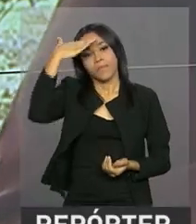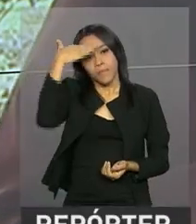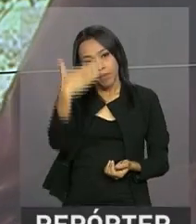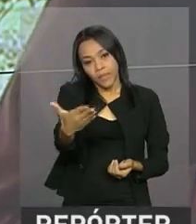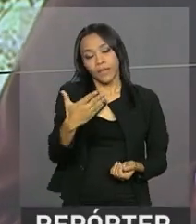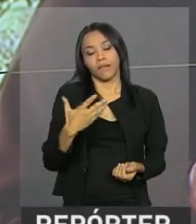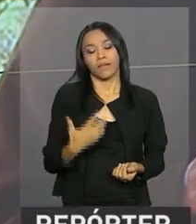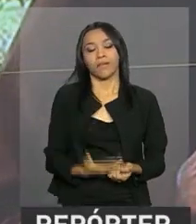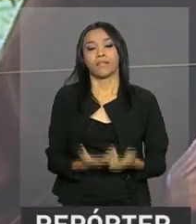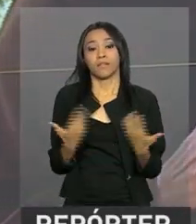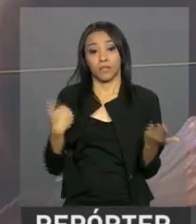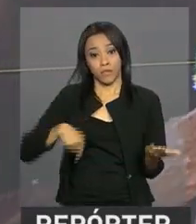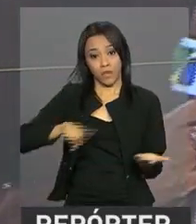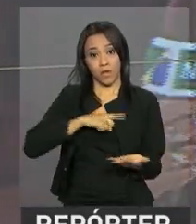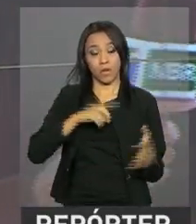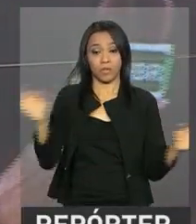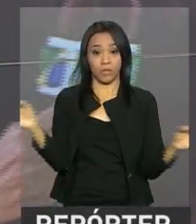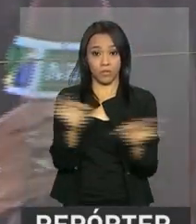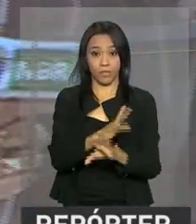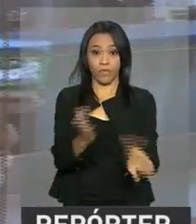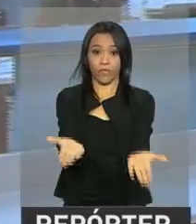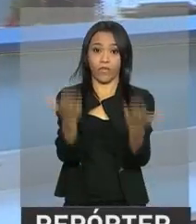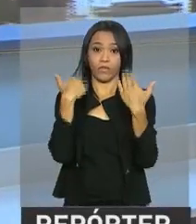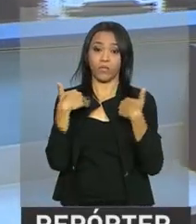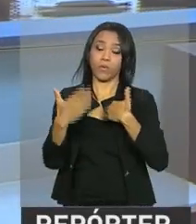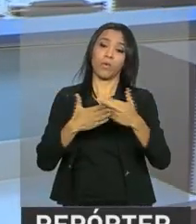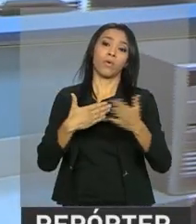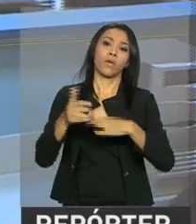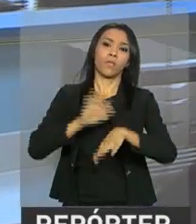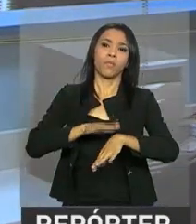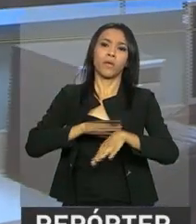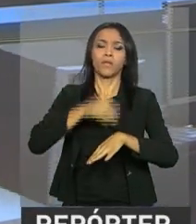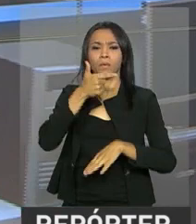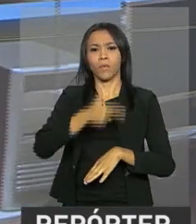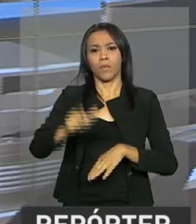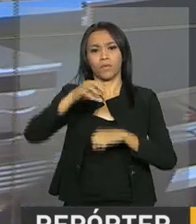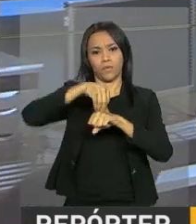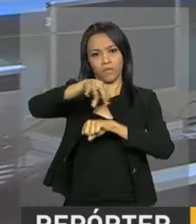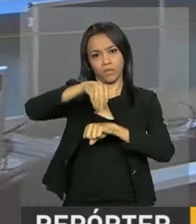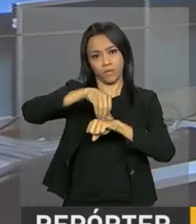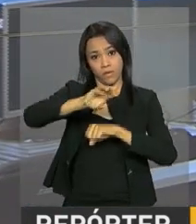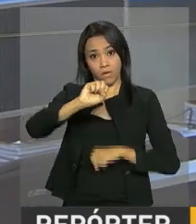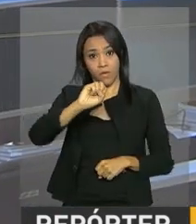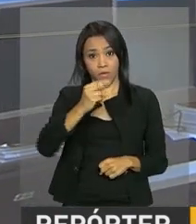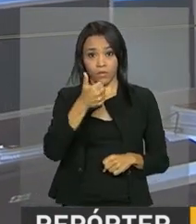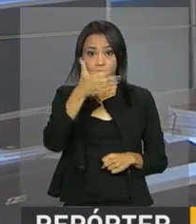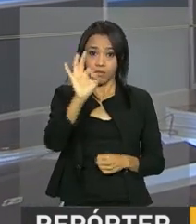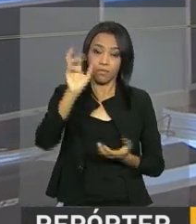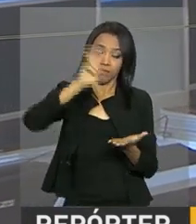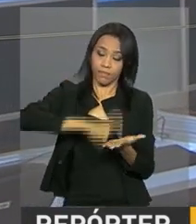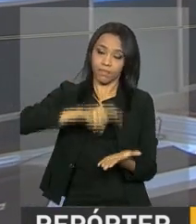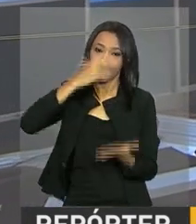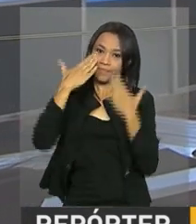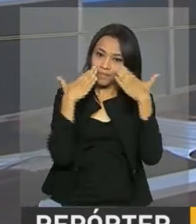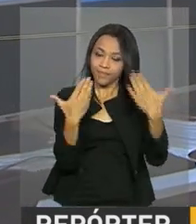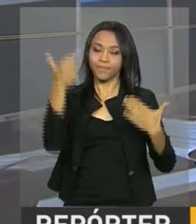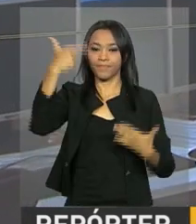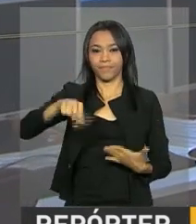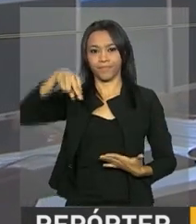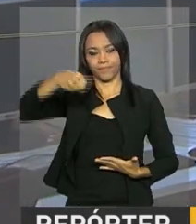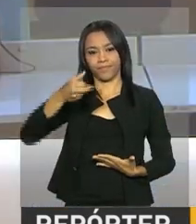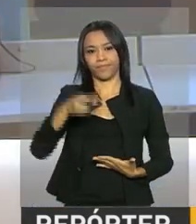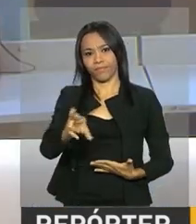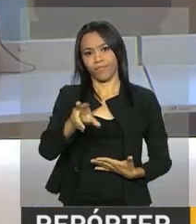Mara Kenup. Nós ficamos por aqui, voltamos a qualquer momento com outras informações ou às 10 da manhã na próxima edição do Repórter